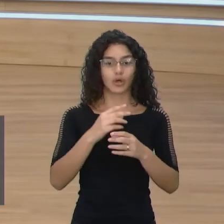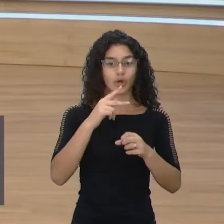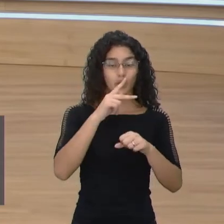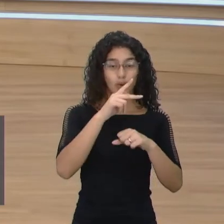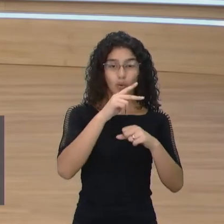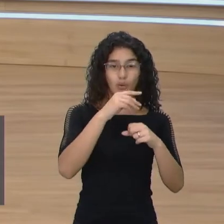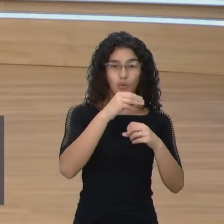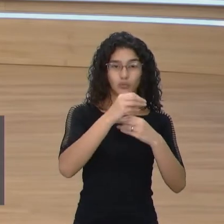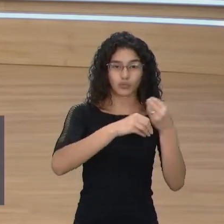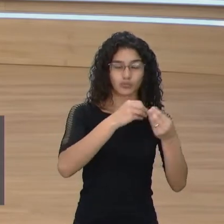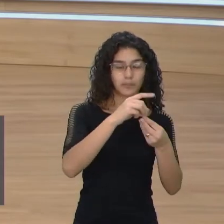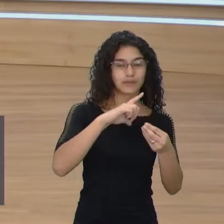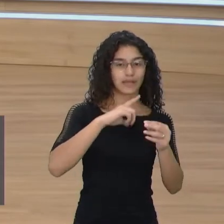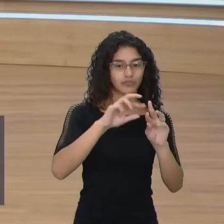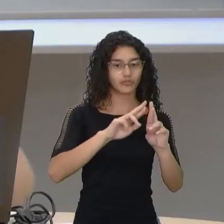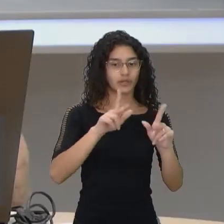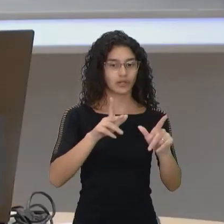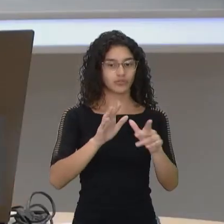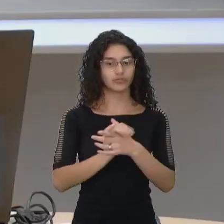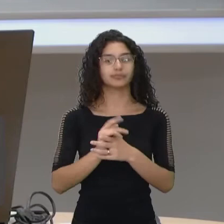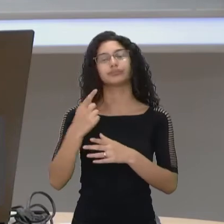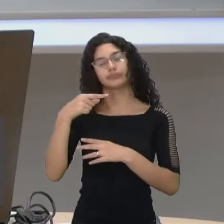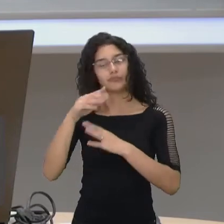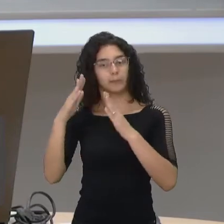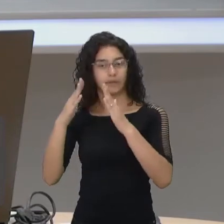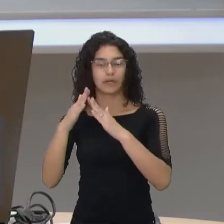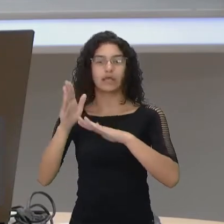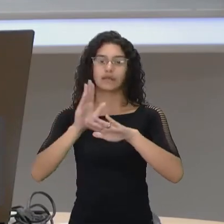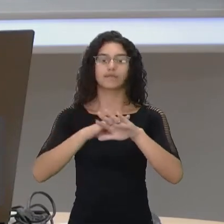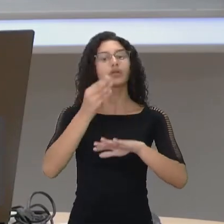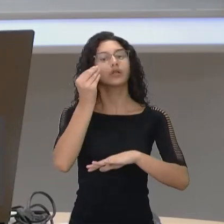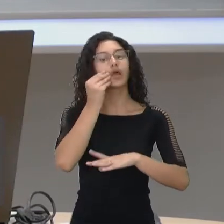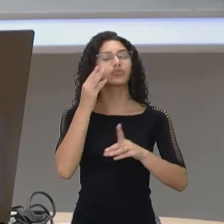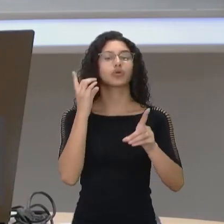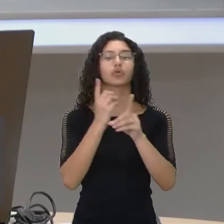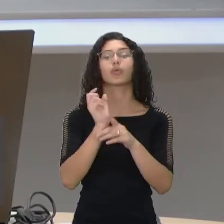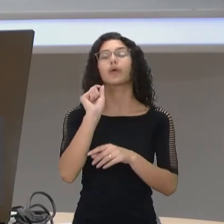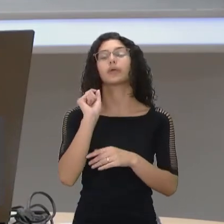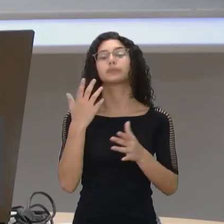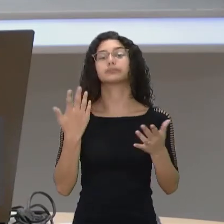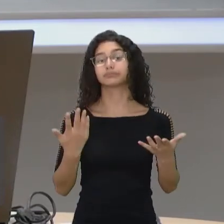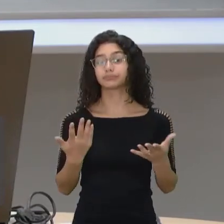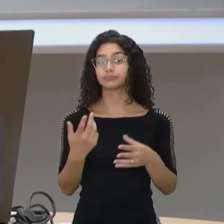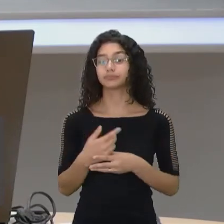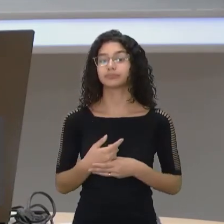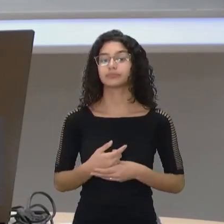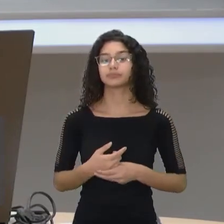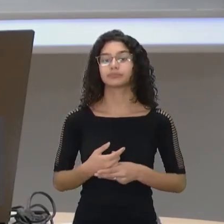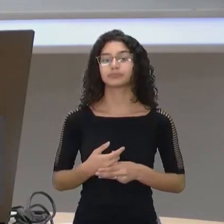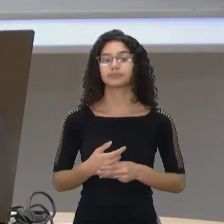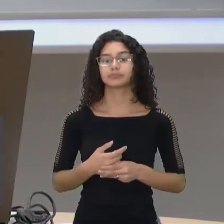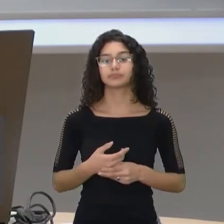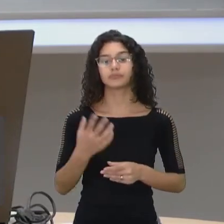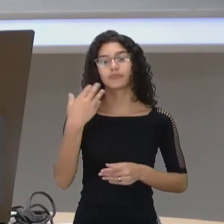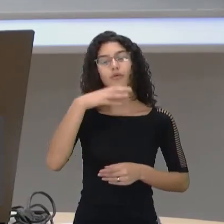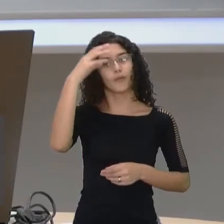metais têm outros volumes. Aí ele foi para a casa dele, fez o teste e descobriu o quê? Que o rei estava certíssimo de ter